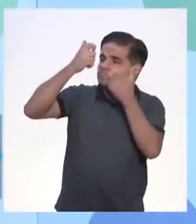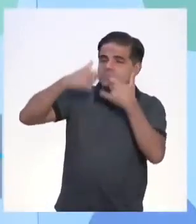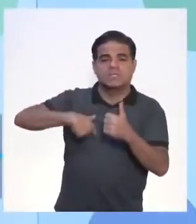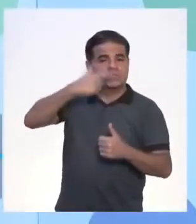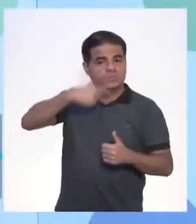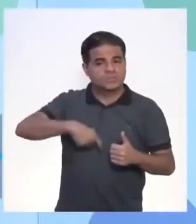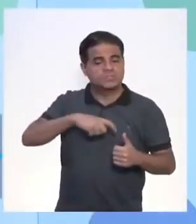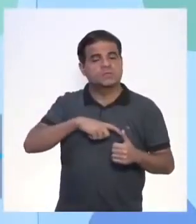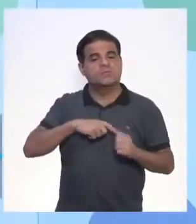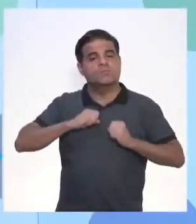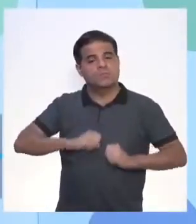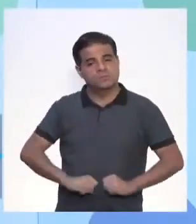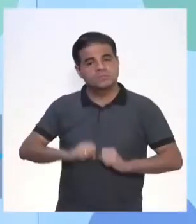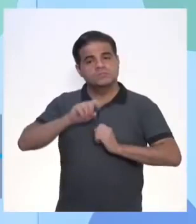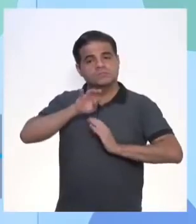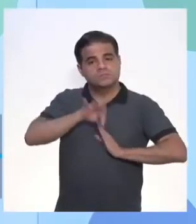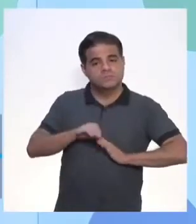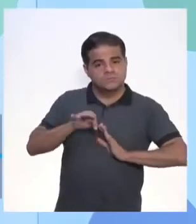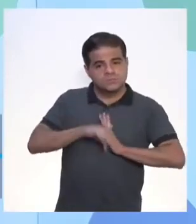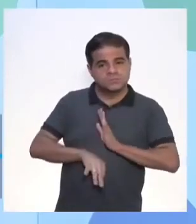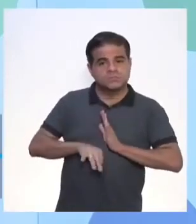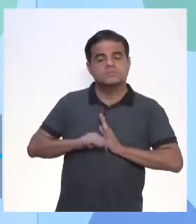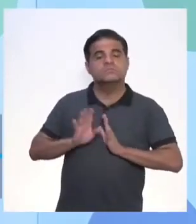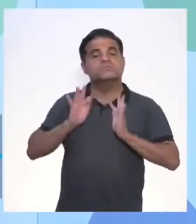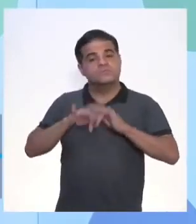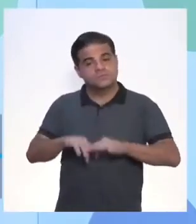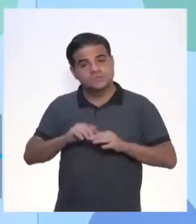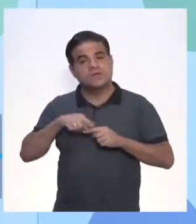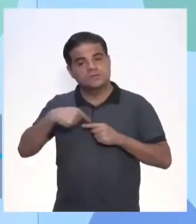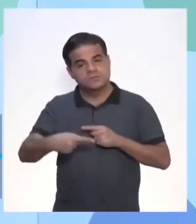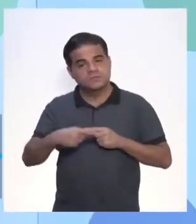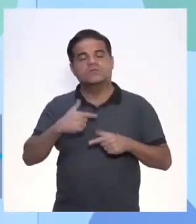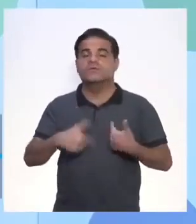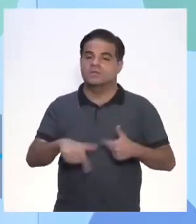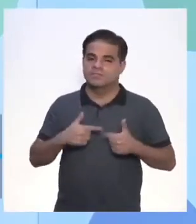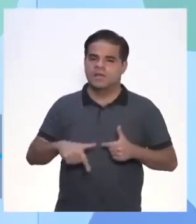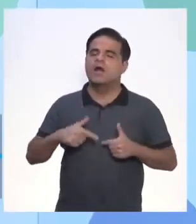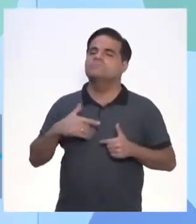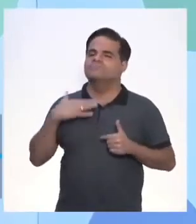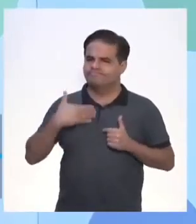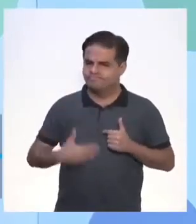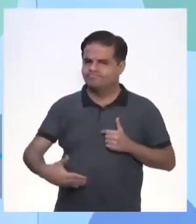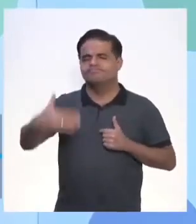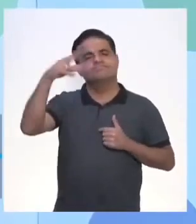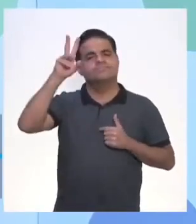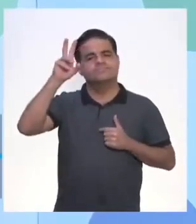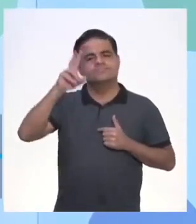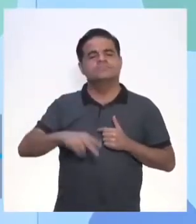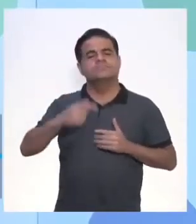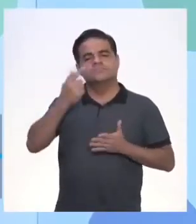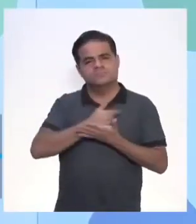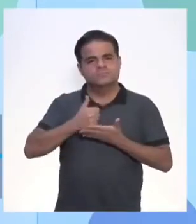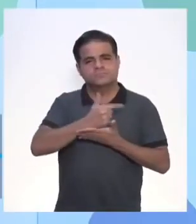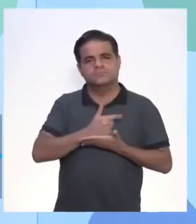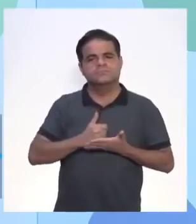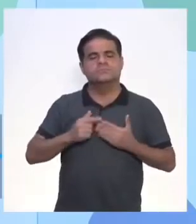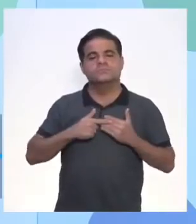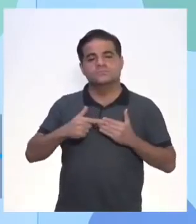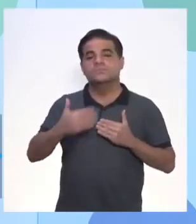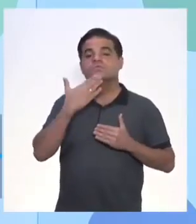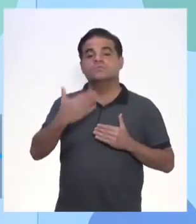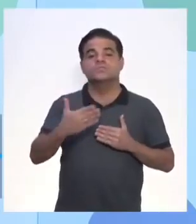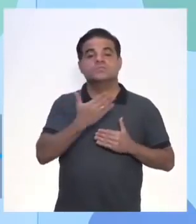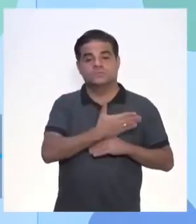pode ser no texto, um desenho, porque até o final da sequência a gente vai trabalhar muito fortemente o que é o autorretrato, tá? Eu vou